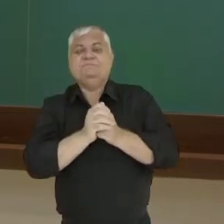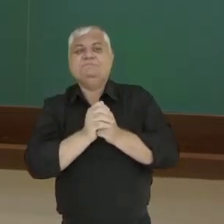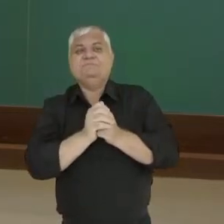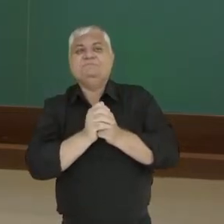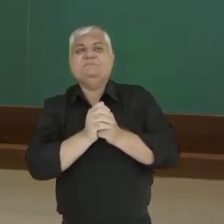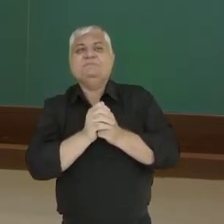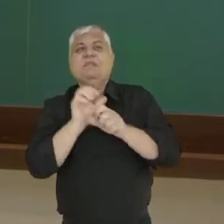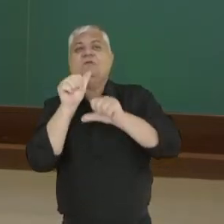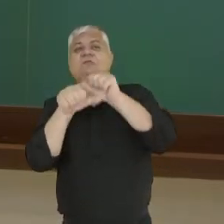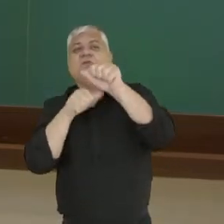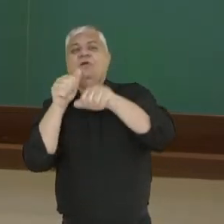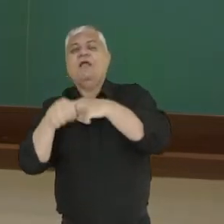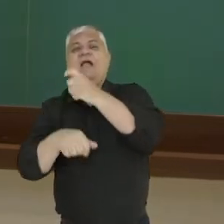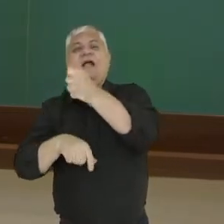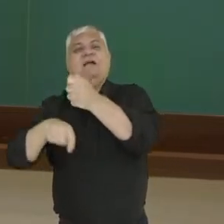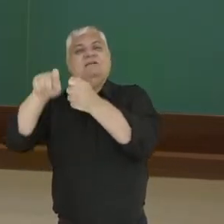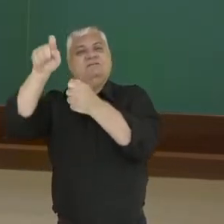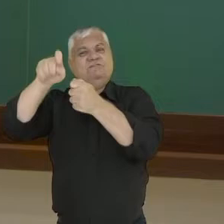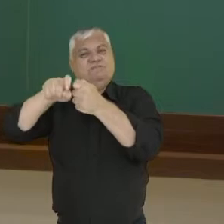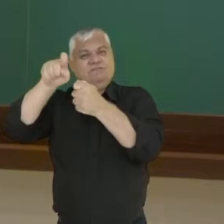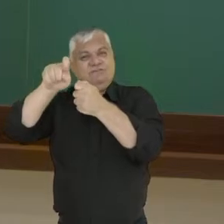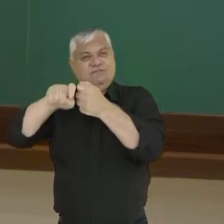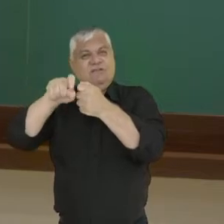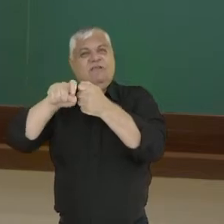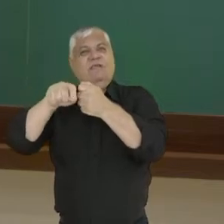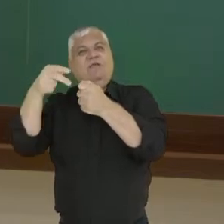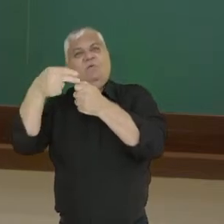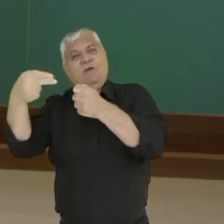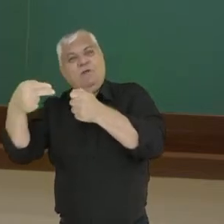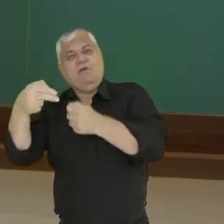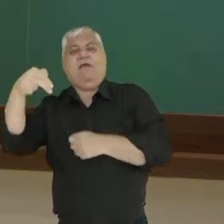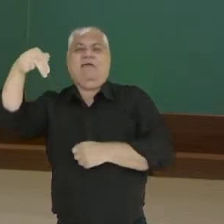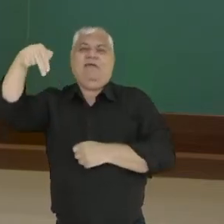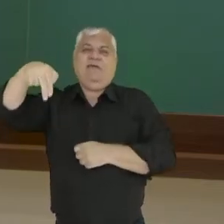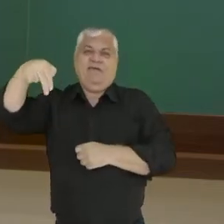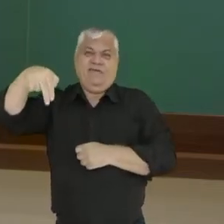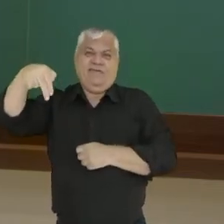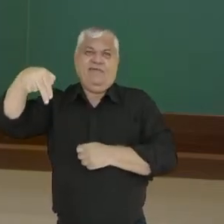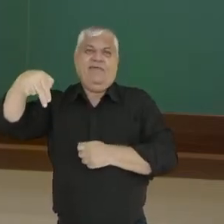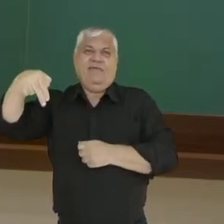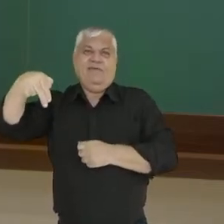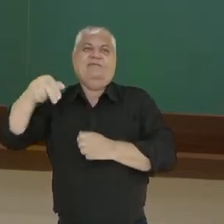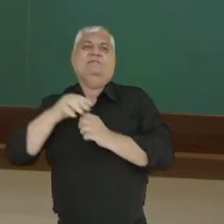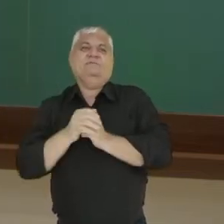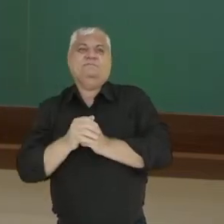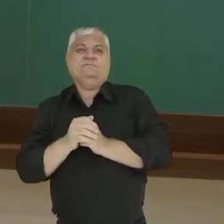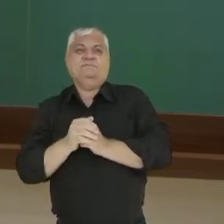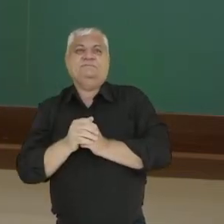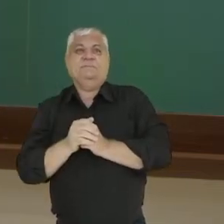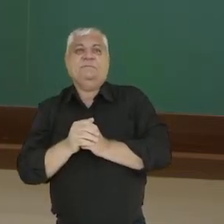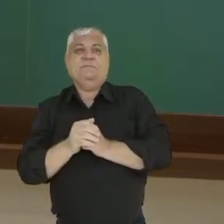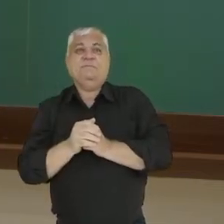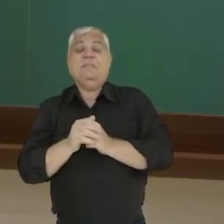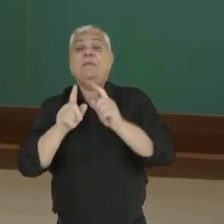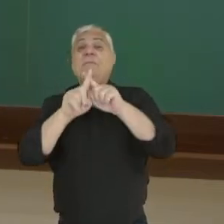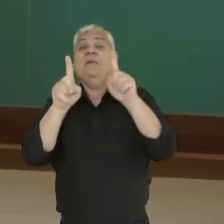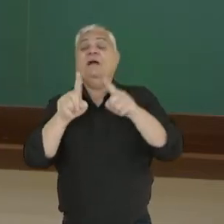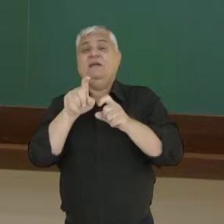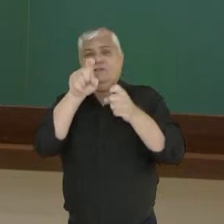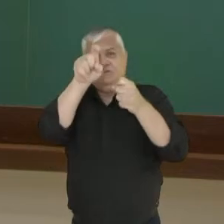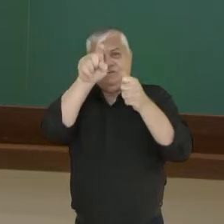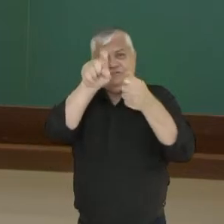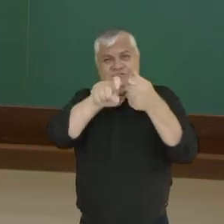Aí nós teremos a elevado na x é igual ao logaritmando n. Mas esse x,